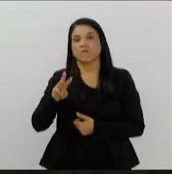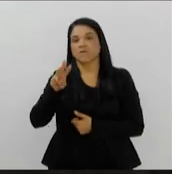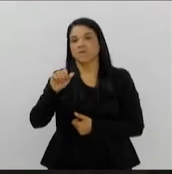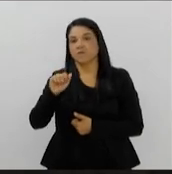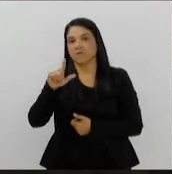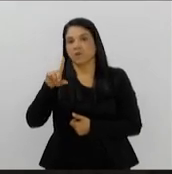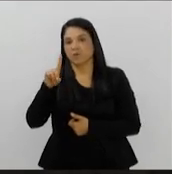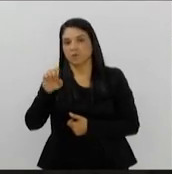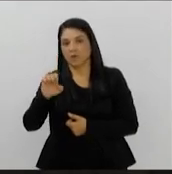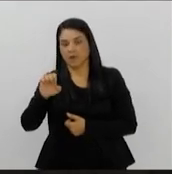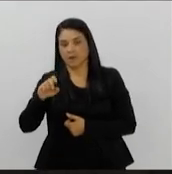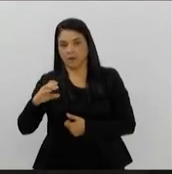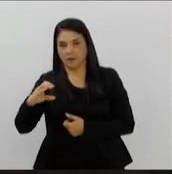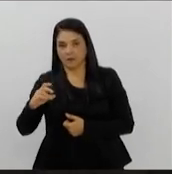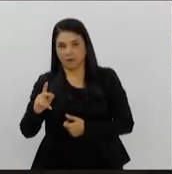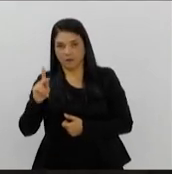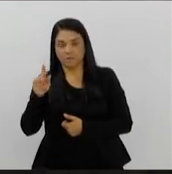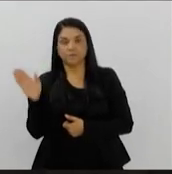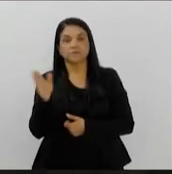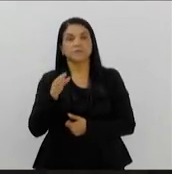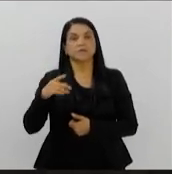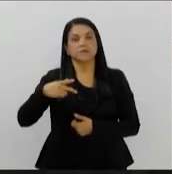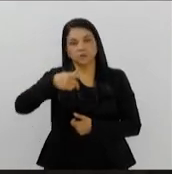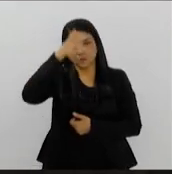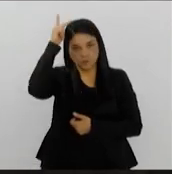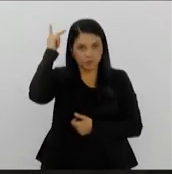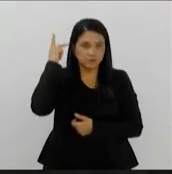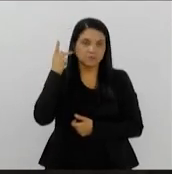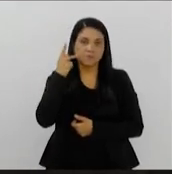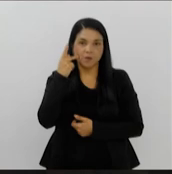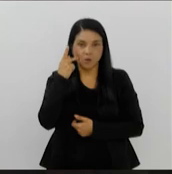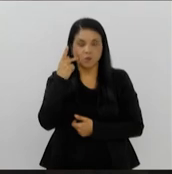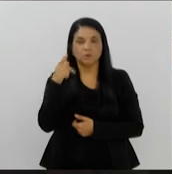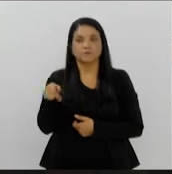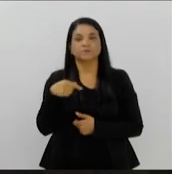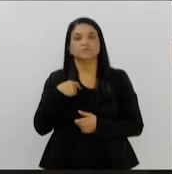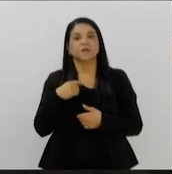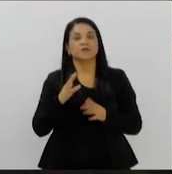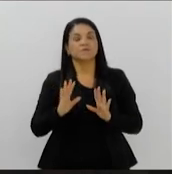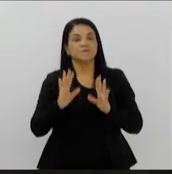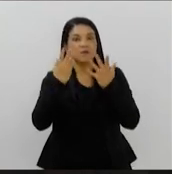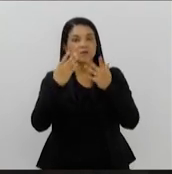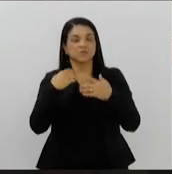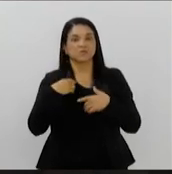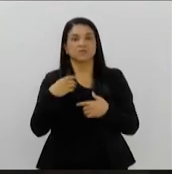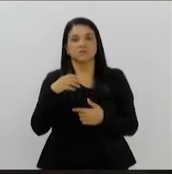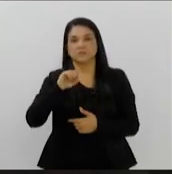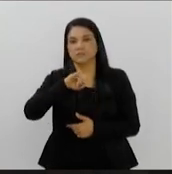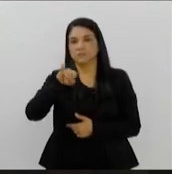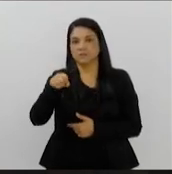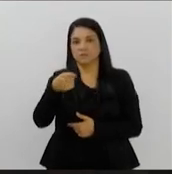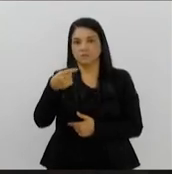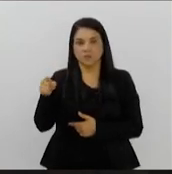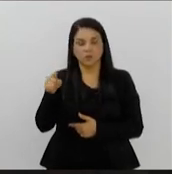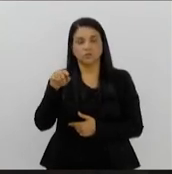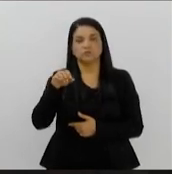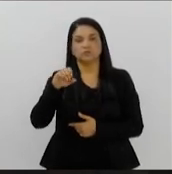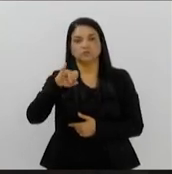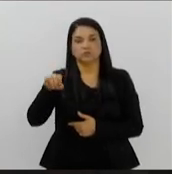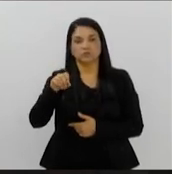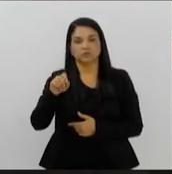Carneiro e Luiz Paulo, que declara as festas de São Jorge como patrimônio cultural e material do Estado do Rio de